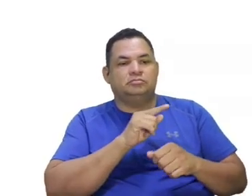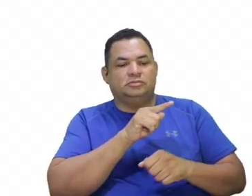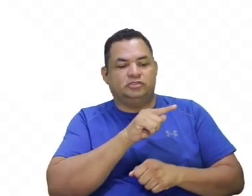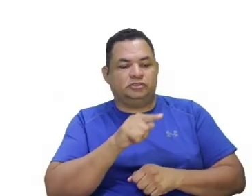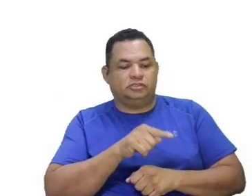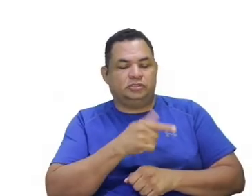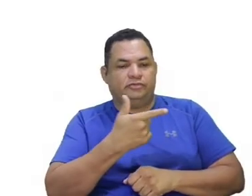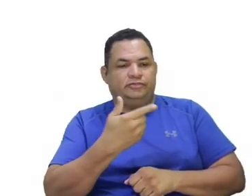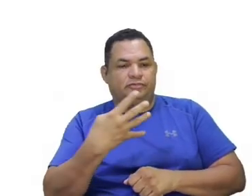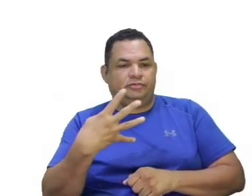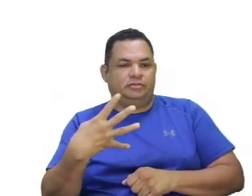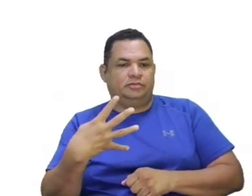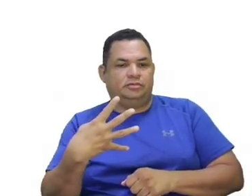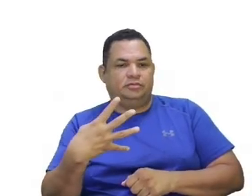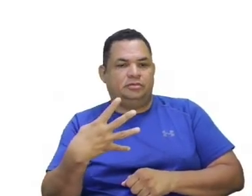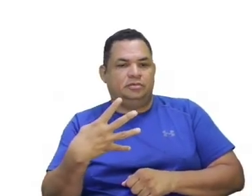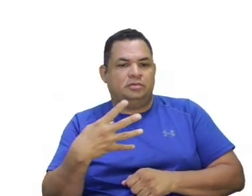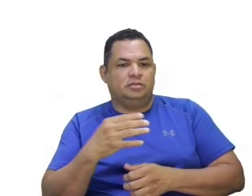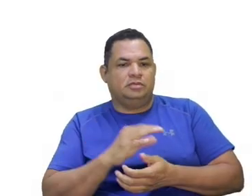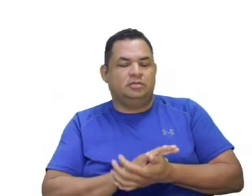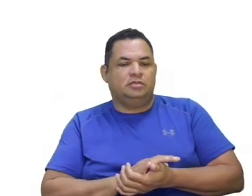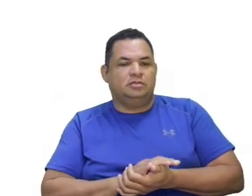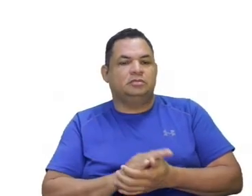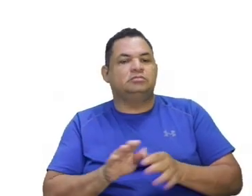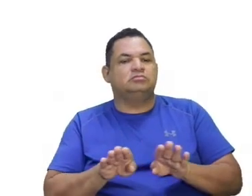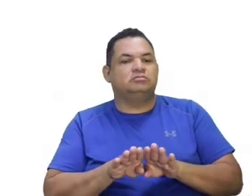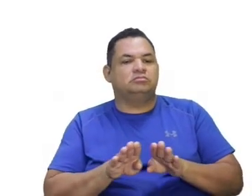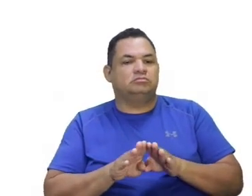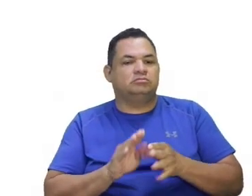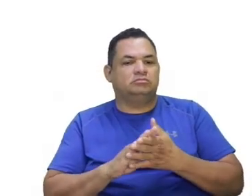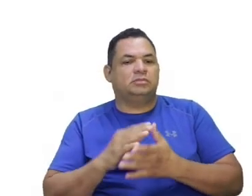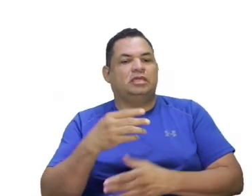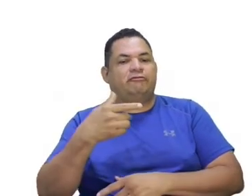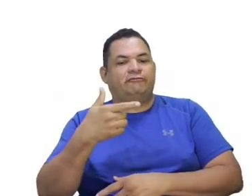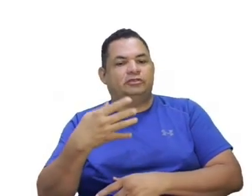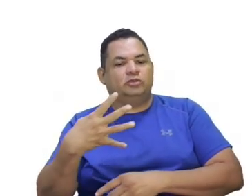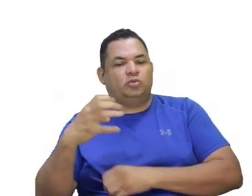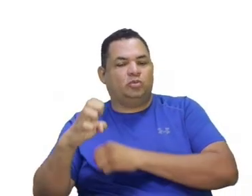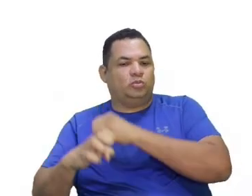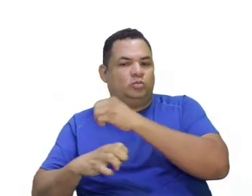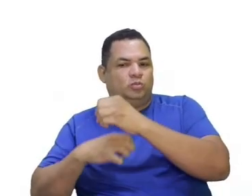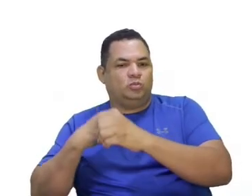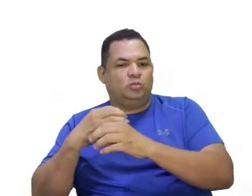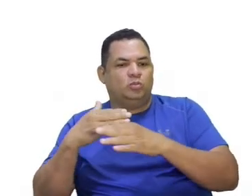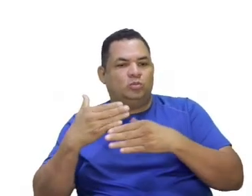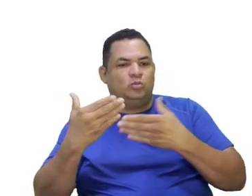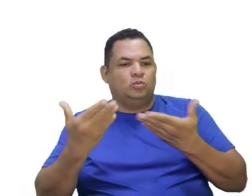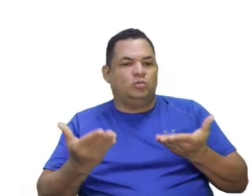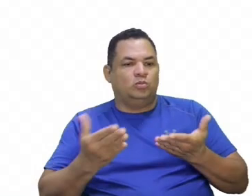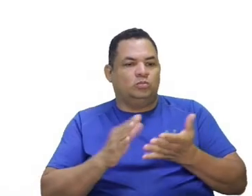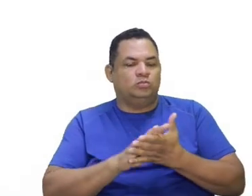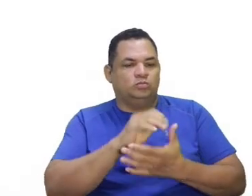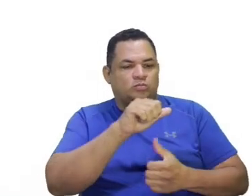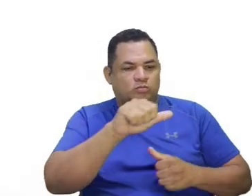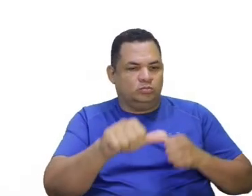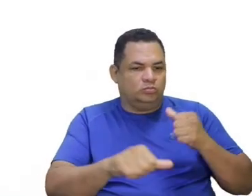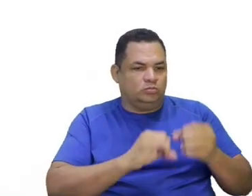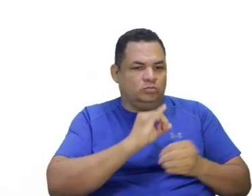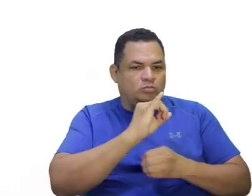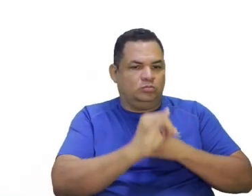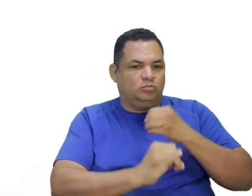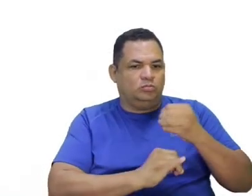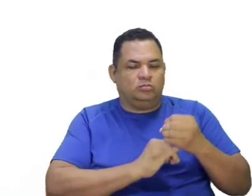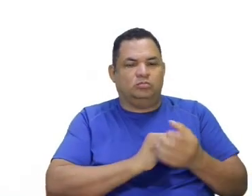ele possuía 24 elétrons. Quando ele se tornou o